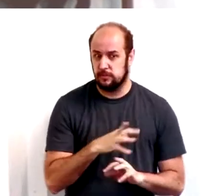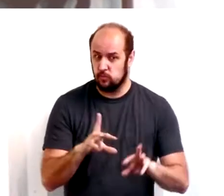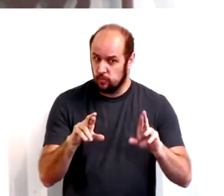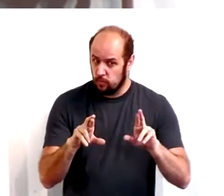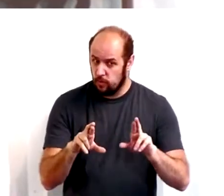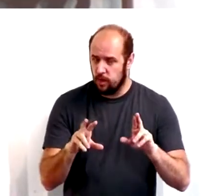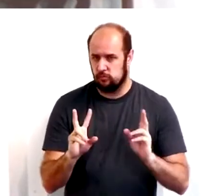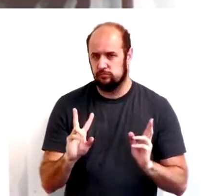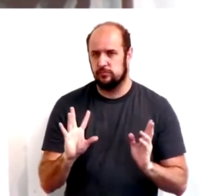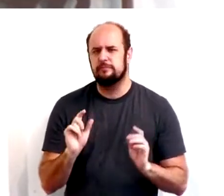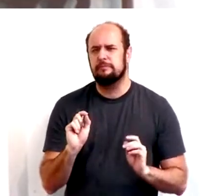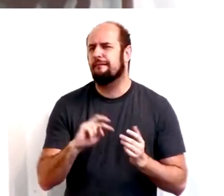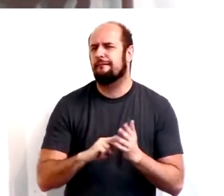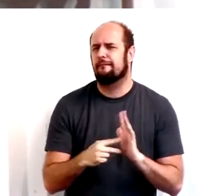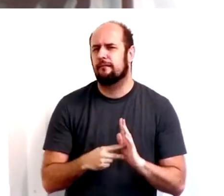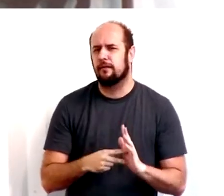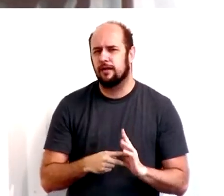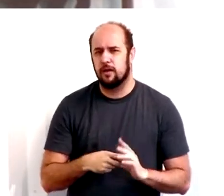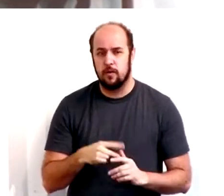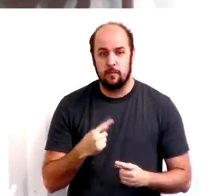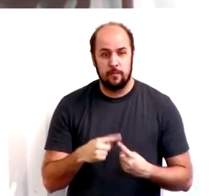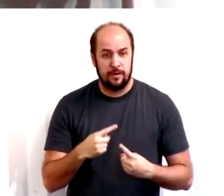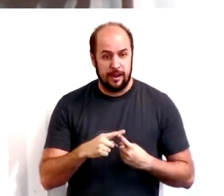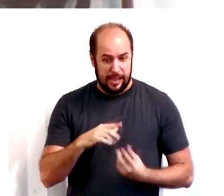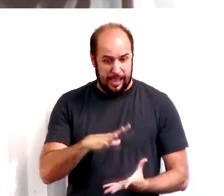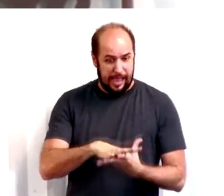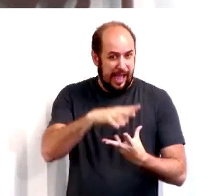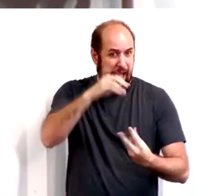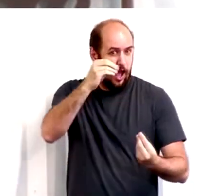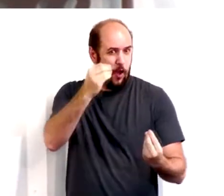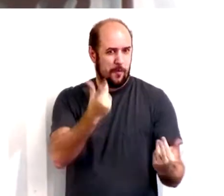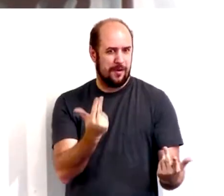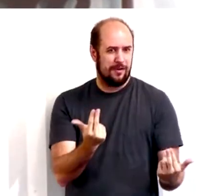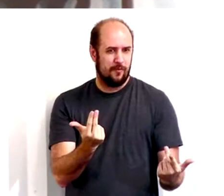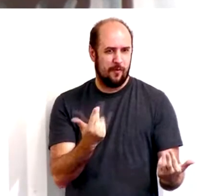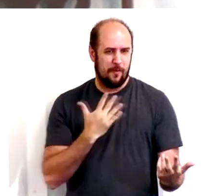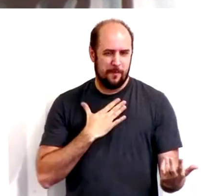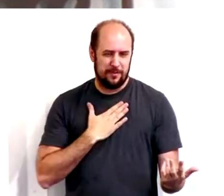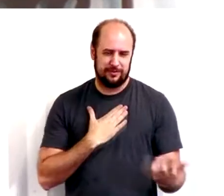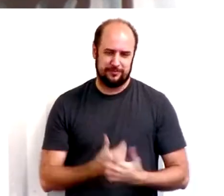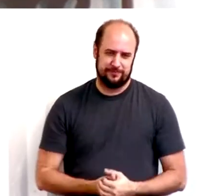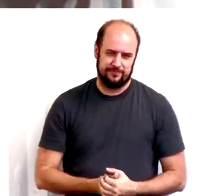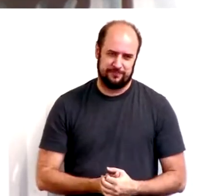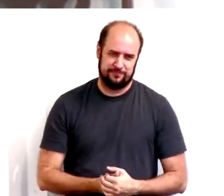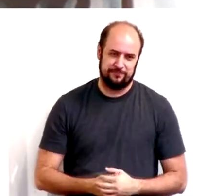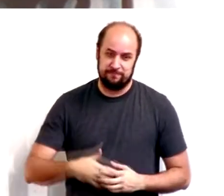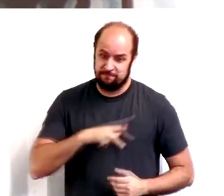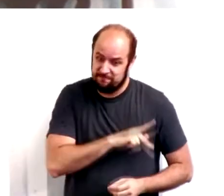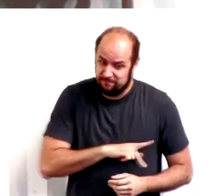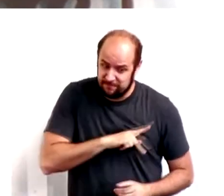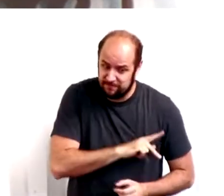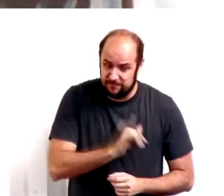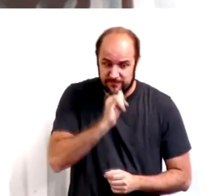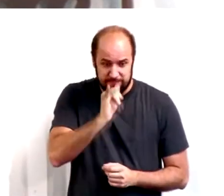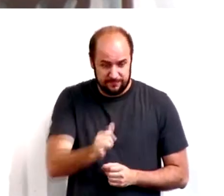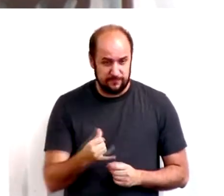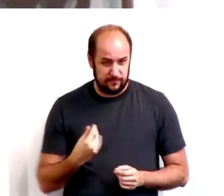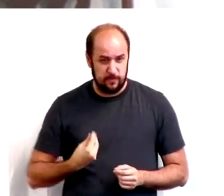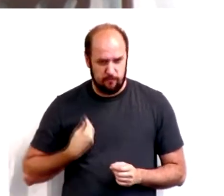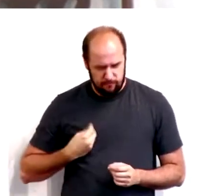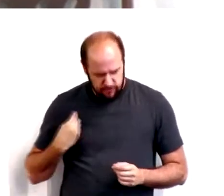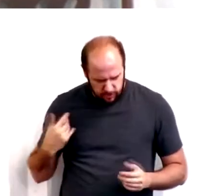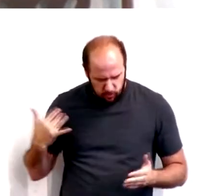quer dizer parecido em alma comigo. Paulo, ele discipulou ao longo